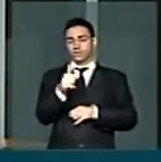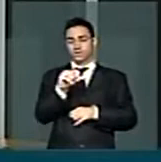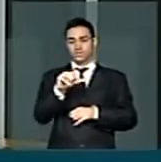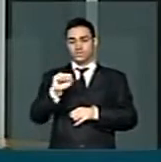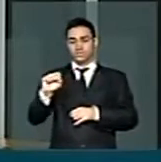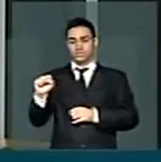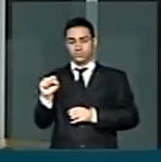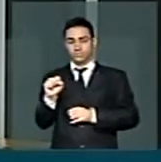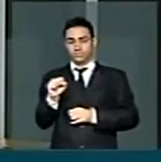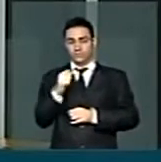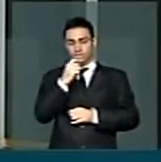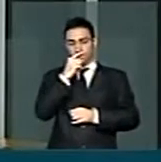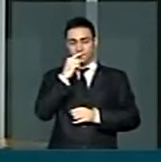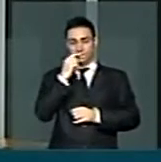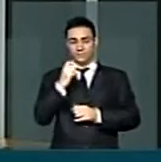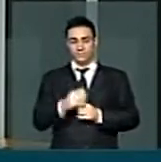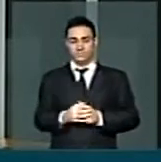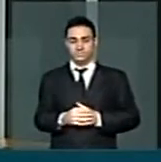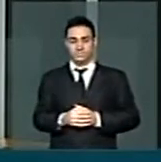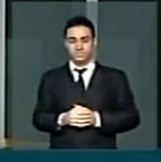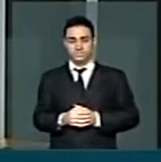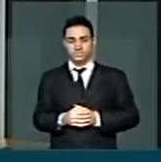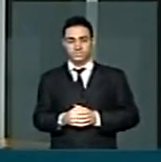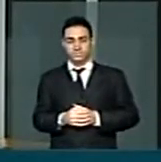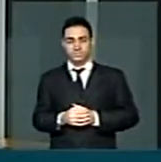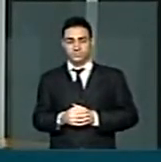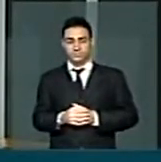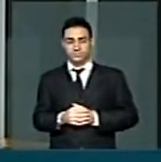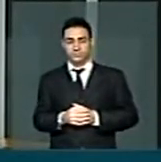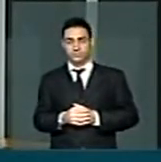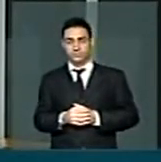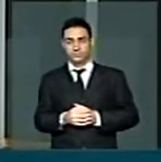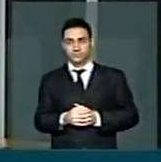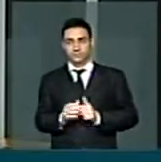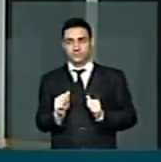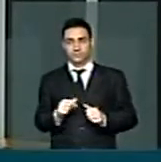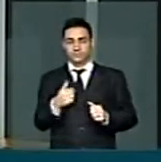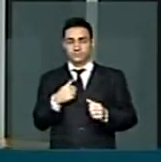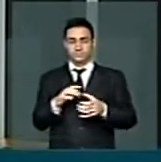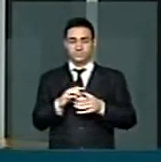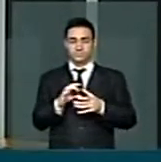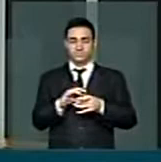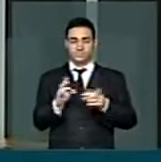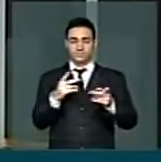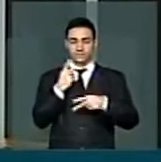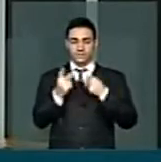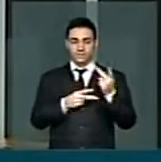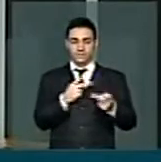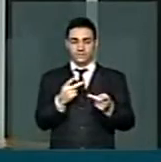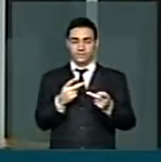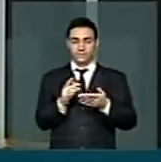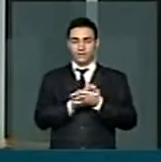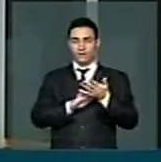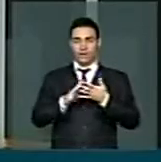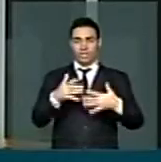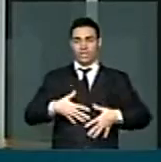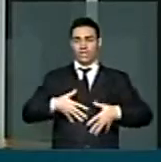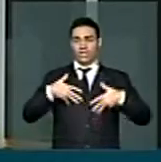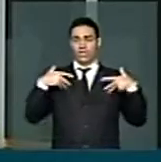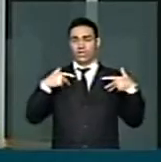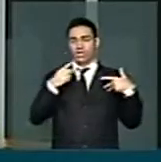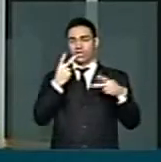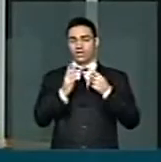88. E me permitam também a revelação, sem que isso constitua qualquer jactância